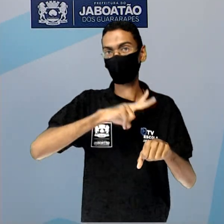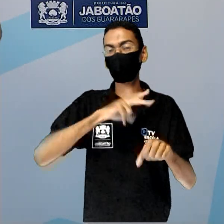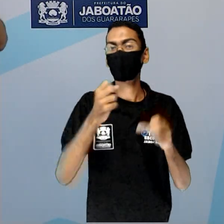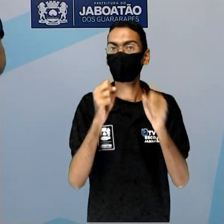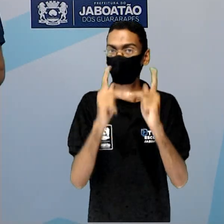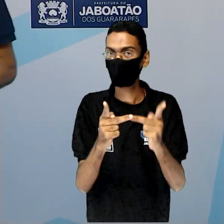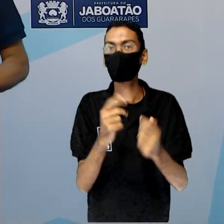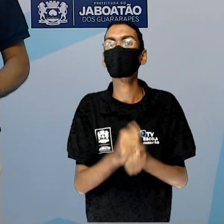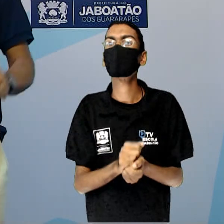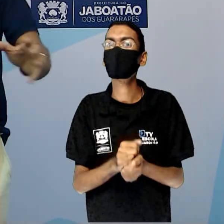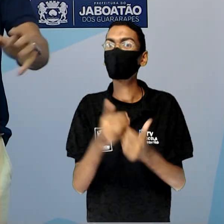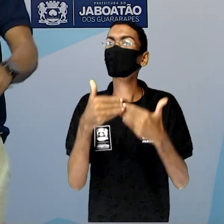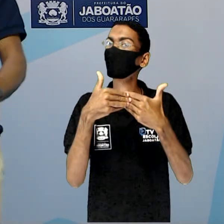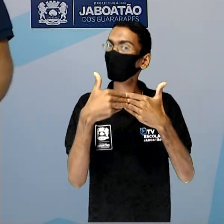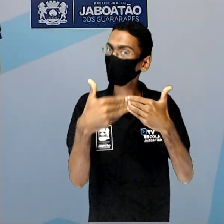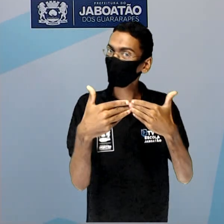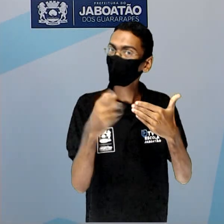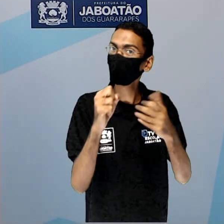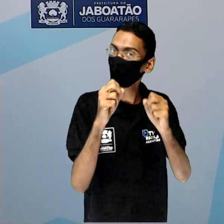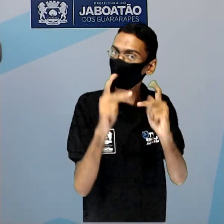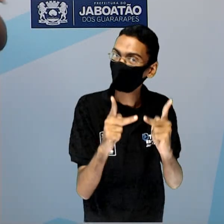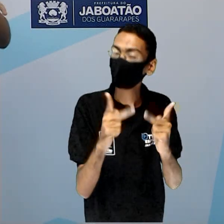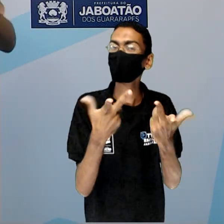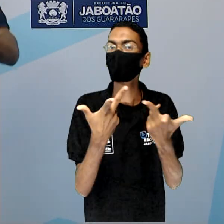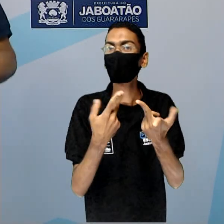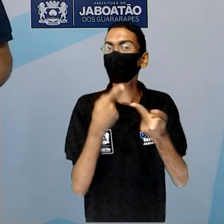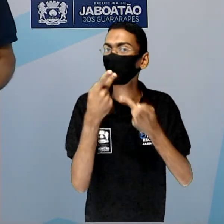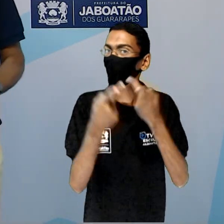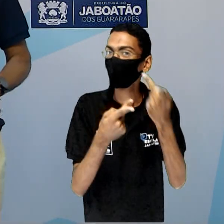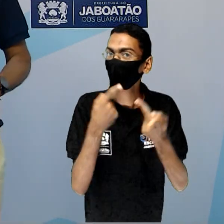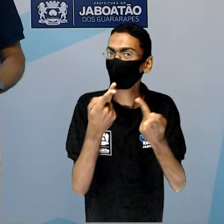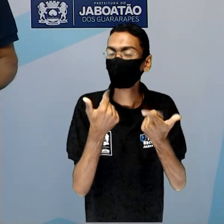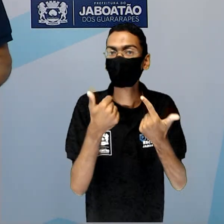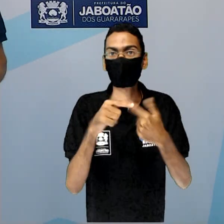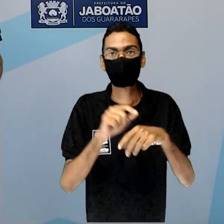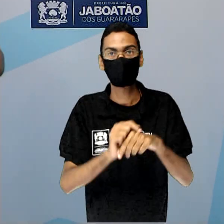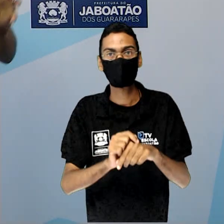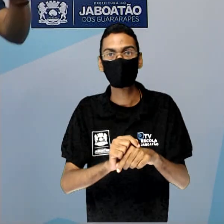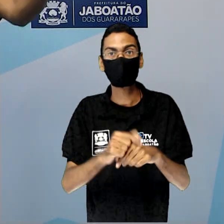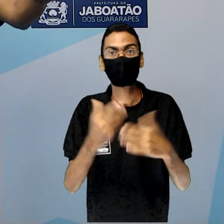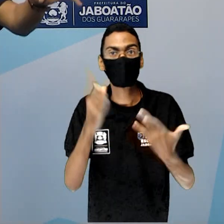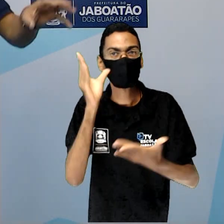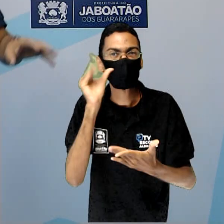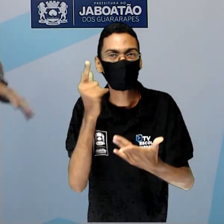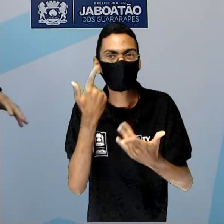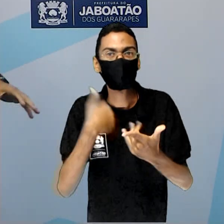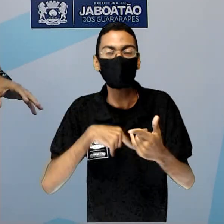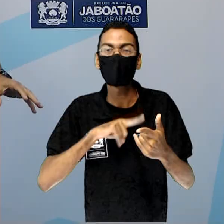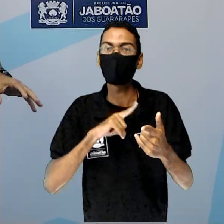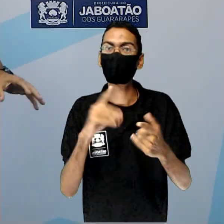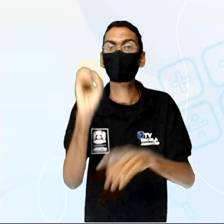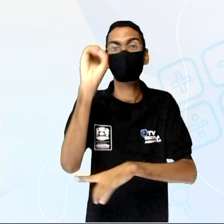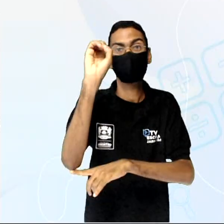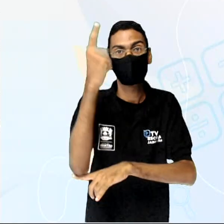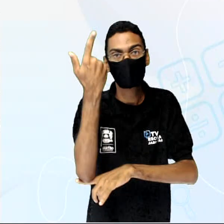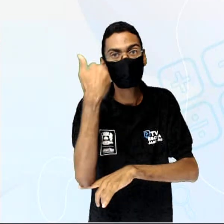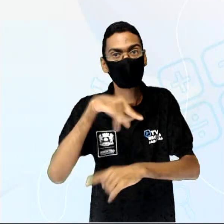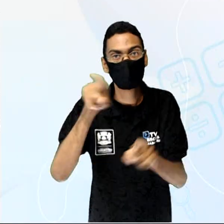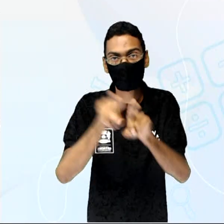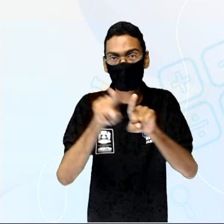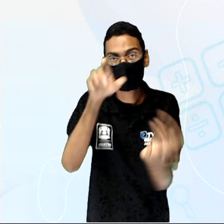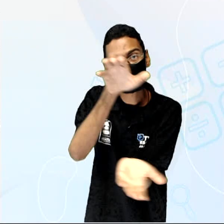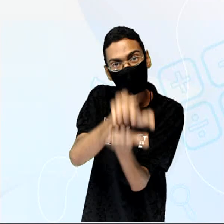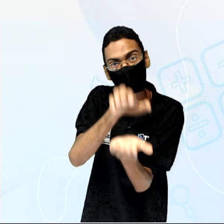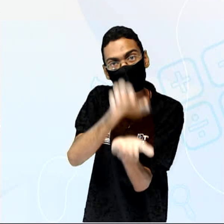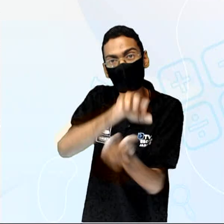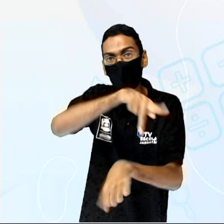Aí começa a treta. Mas antes de começar a nossa treta, falar hoje sobre o nosso conflito entre Olinda e Recife, as cidades irmãs,